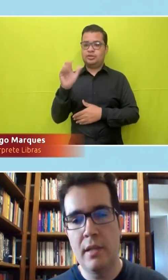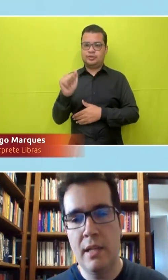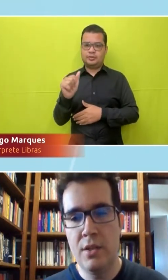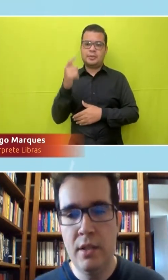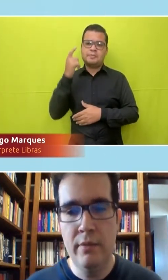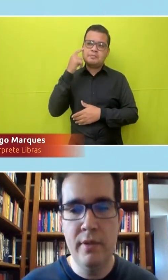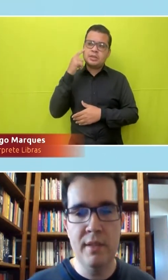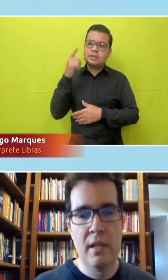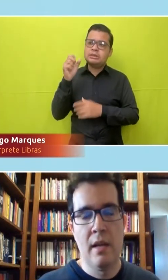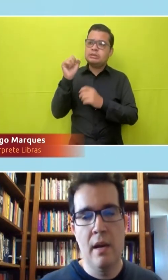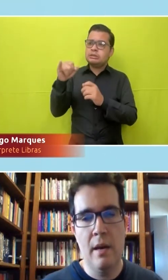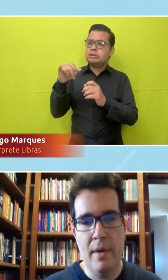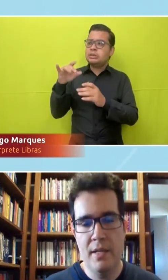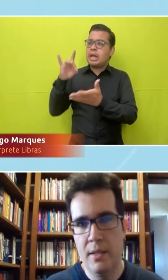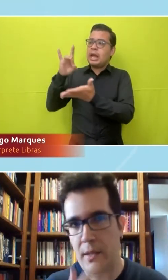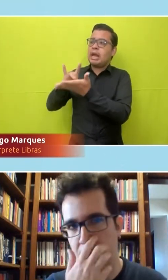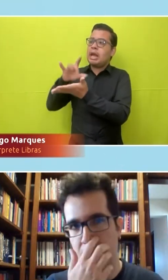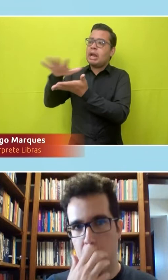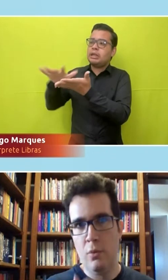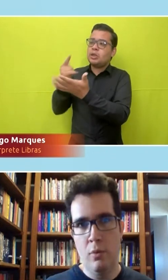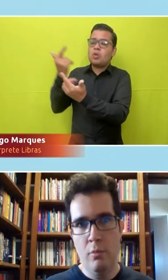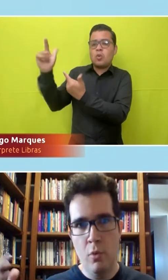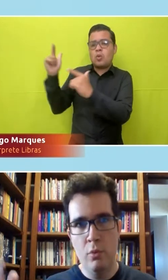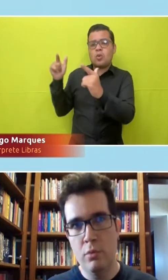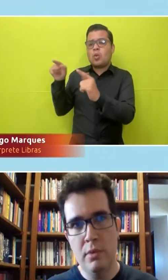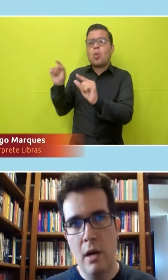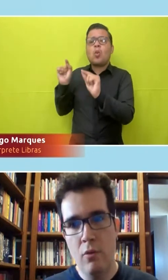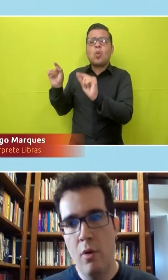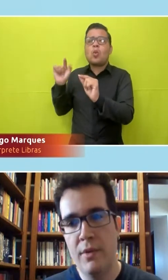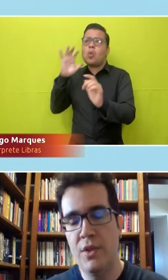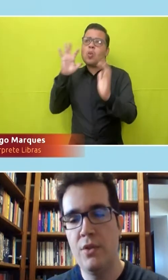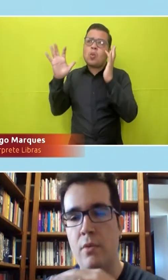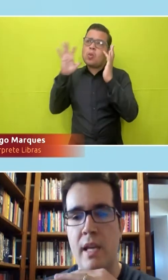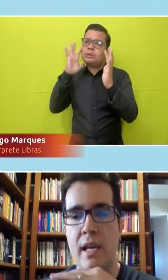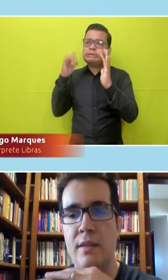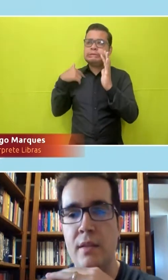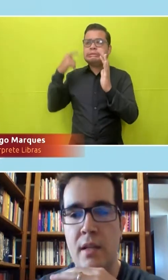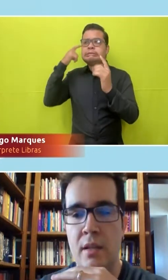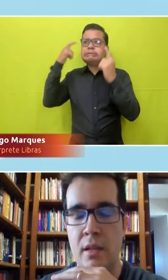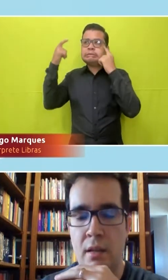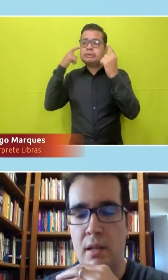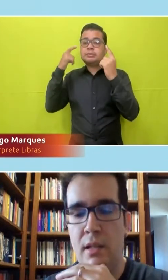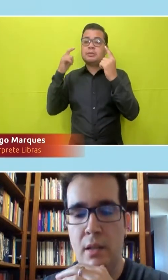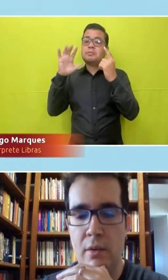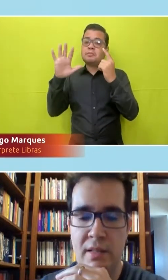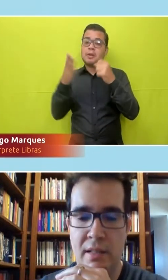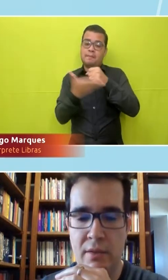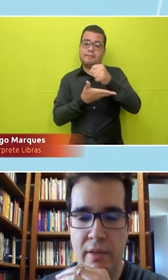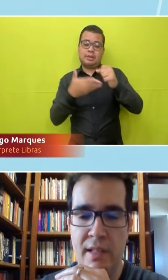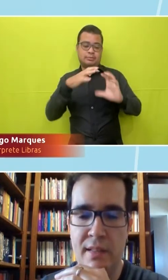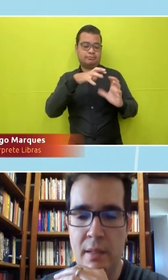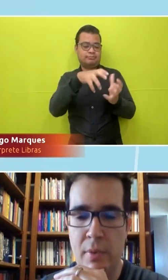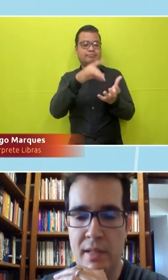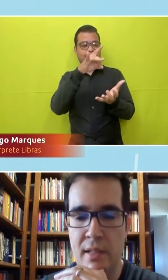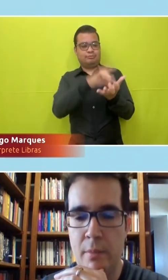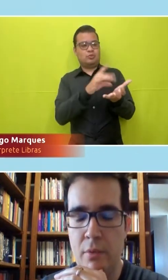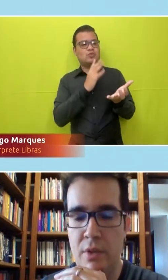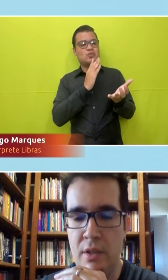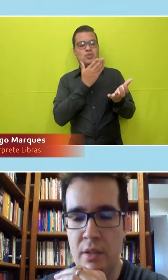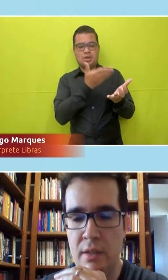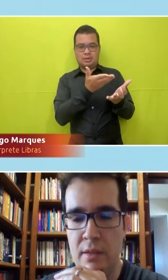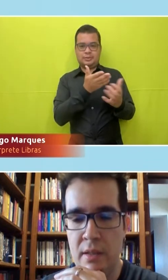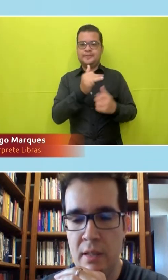realidades alternativas a partir do mundo tal como a gente conhece, né? Então ele se diferencia, por